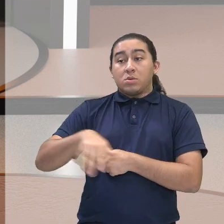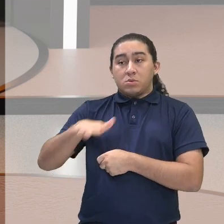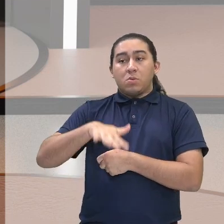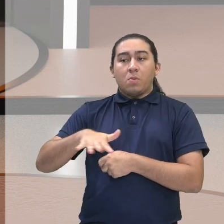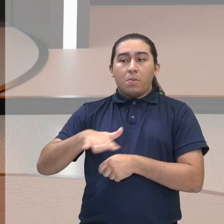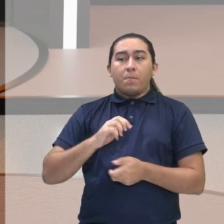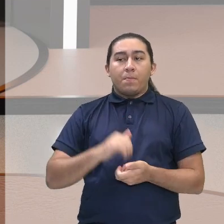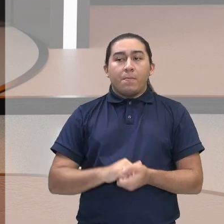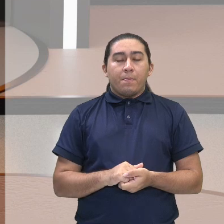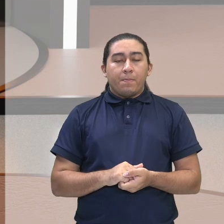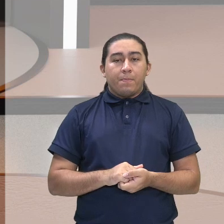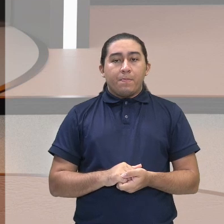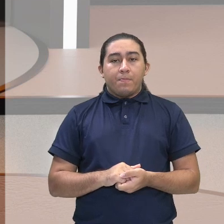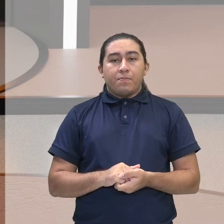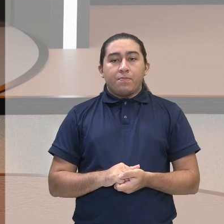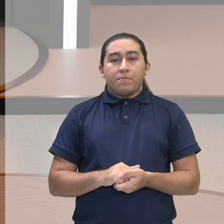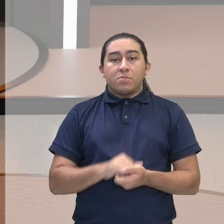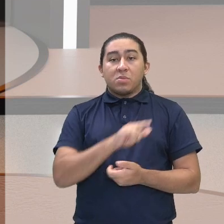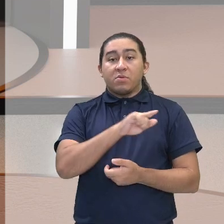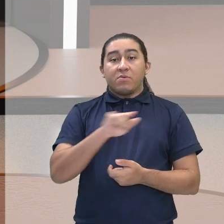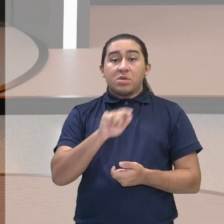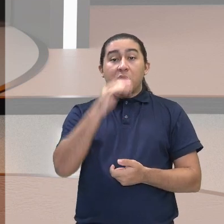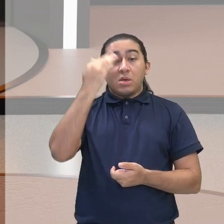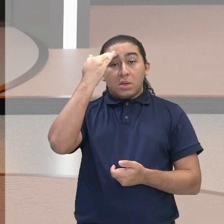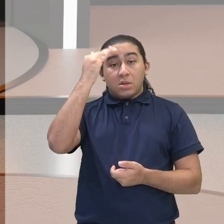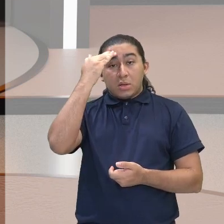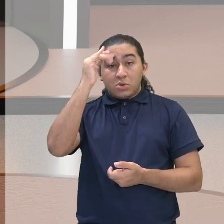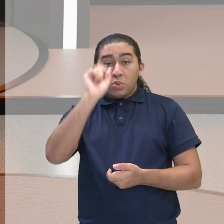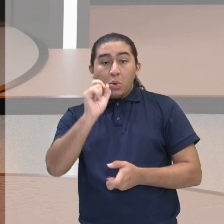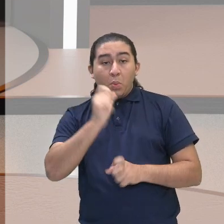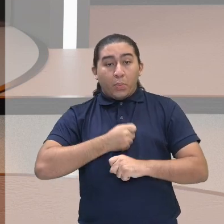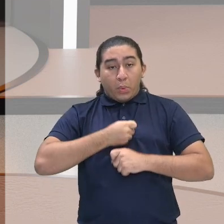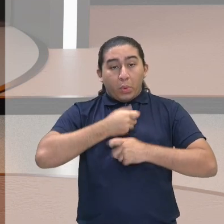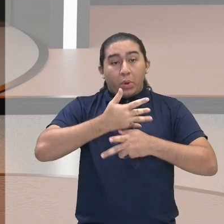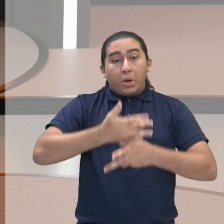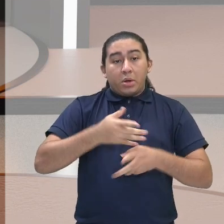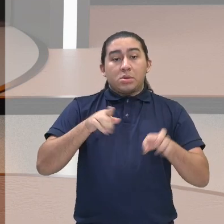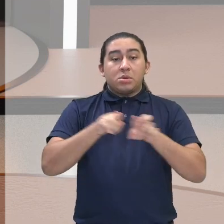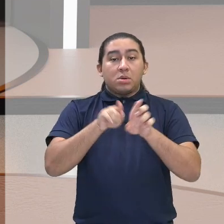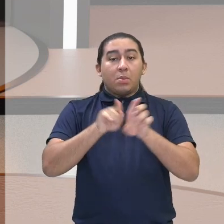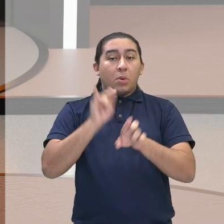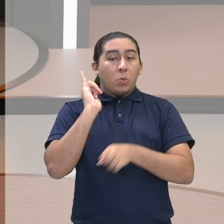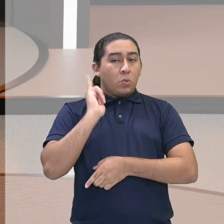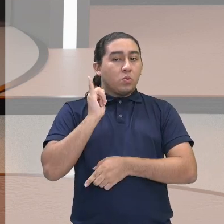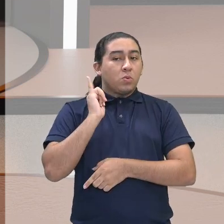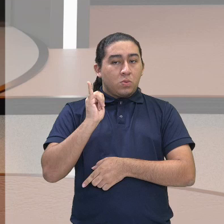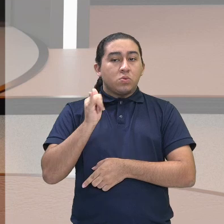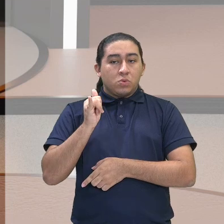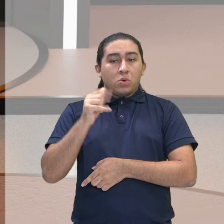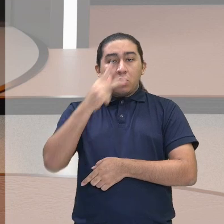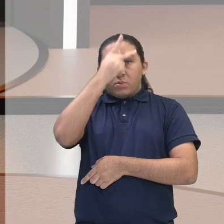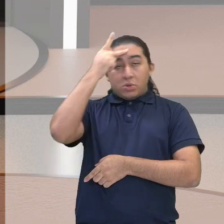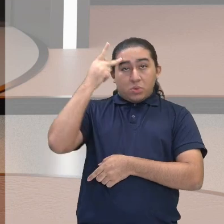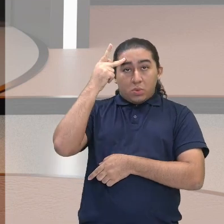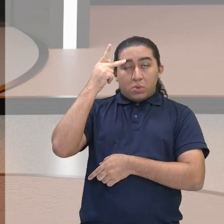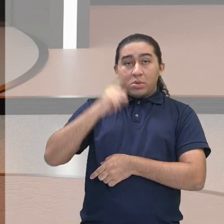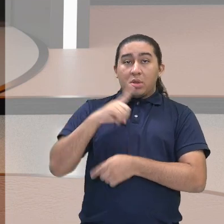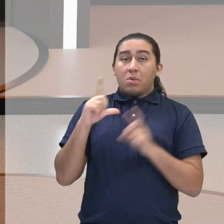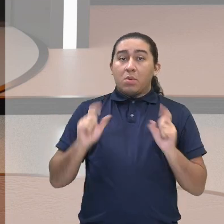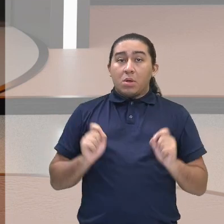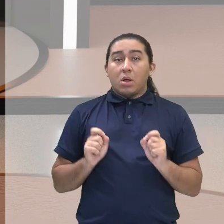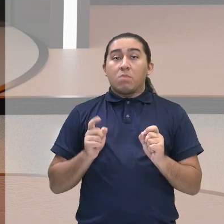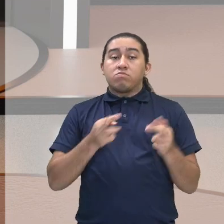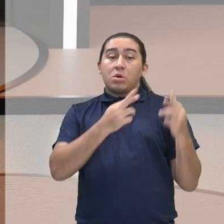você entende justamente que os poetas e contadores de histórias, eles apresentam um